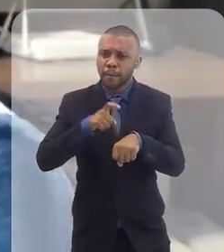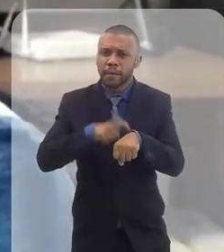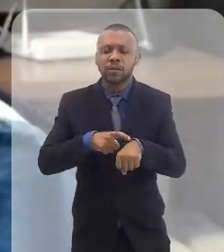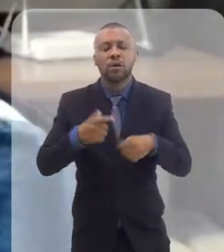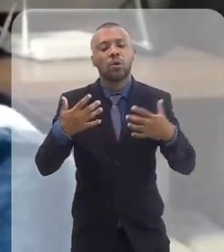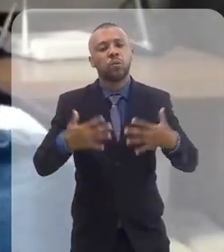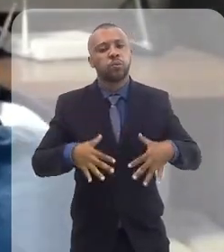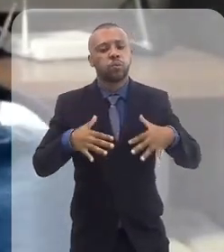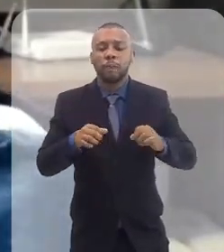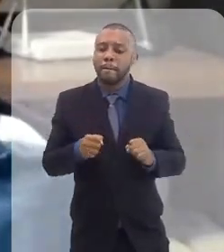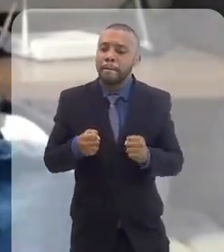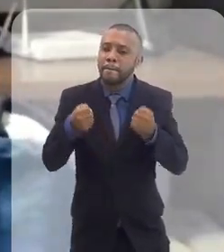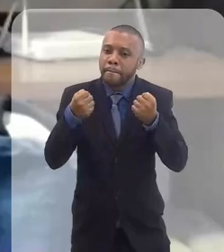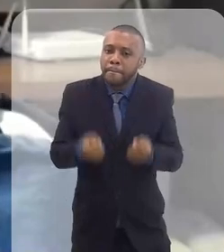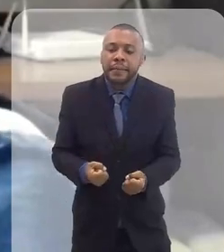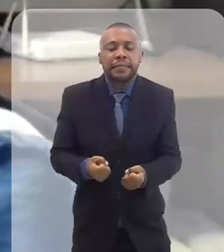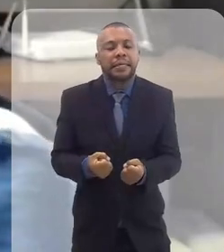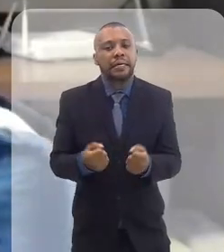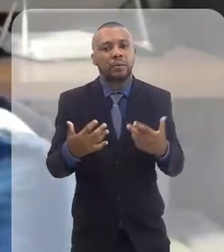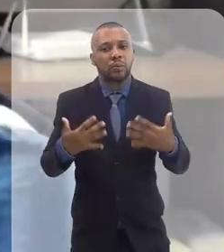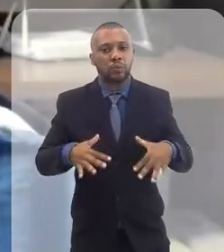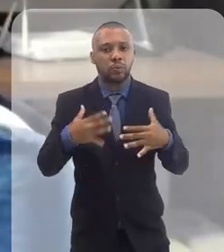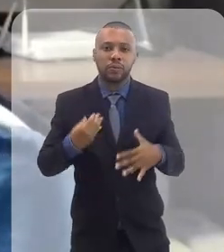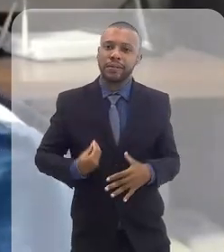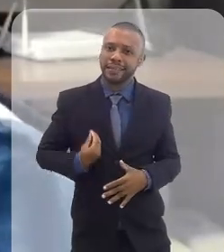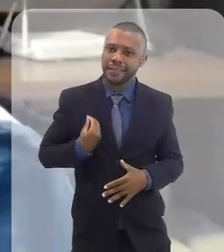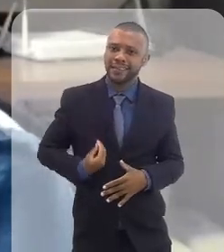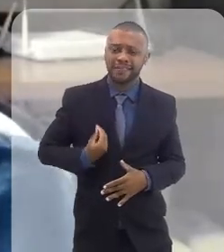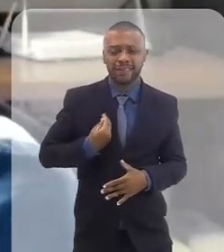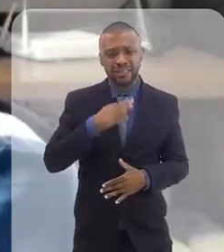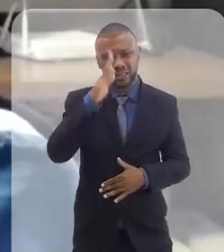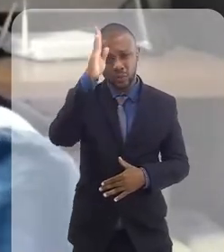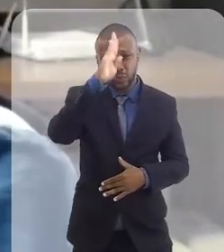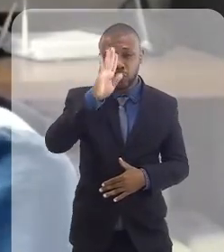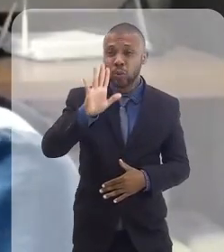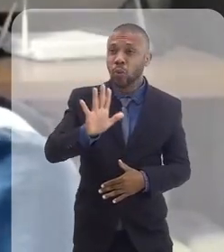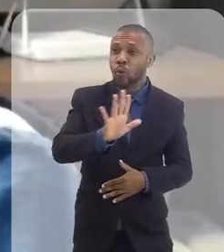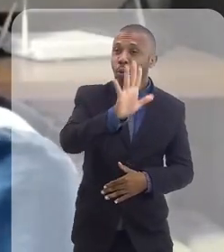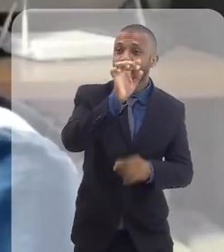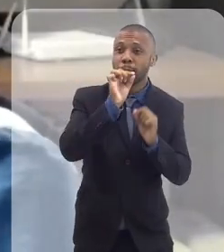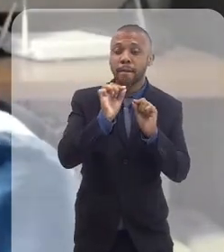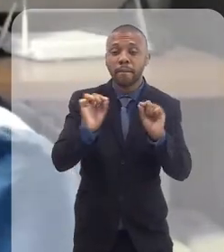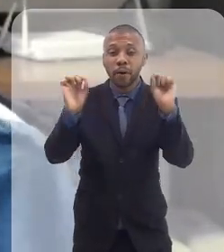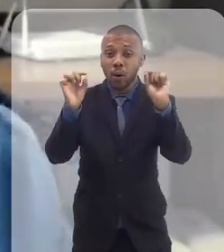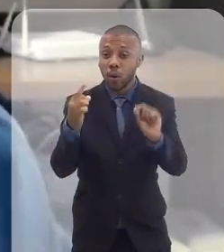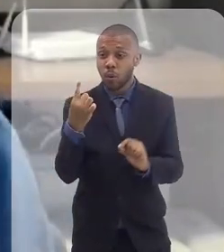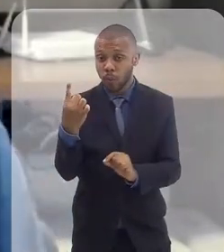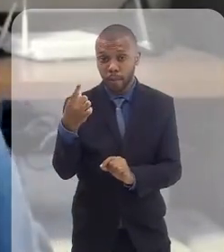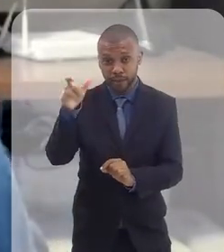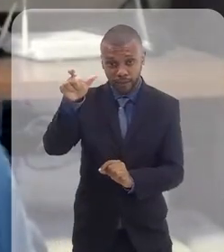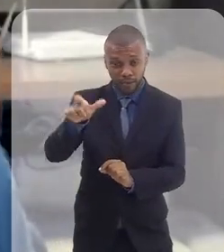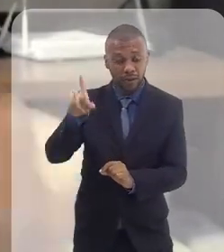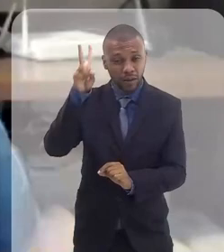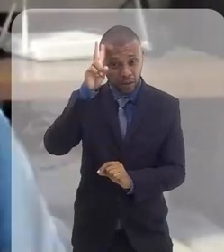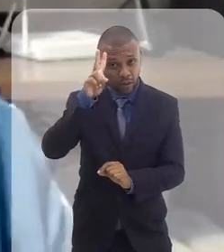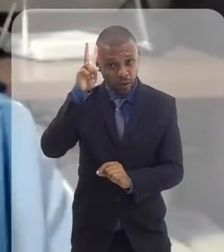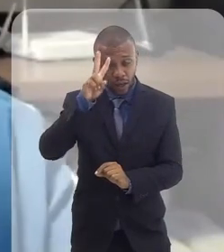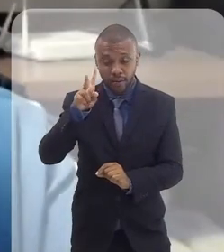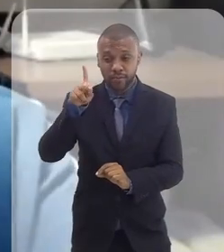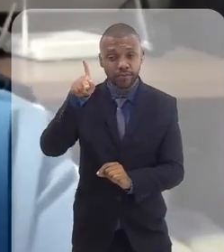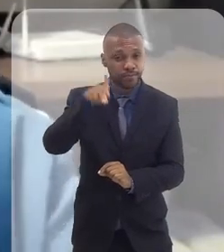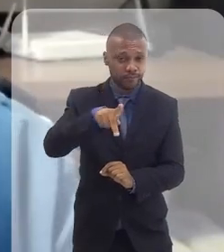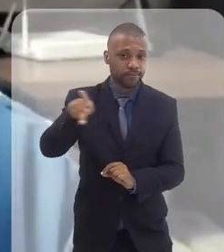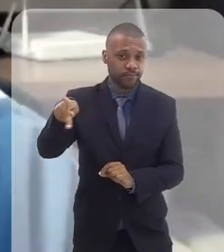foi um momento muito pesado da vida brasileira. Uma das